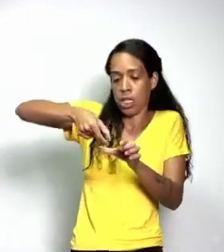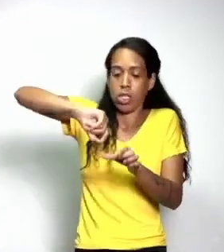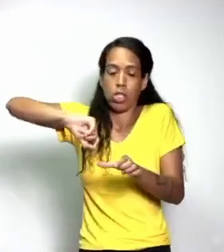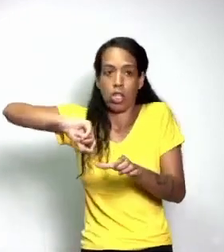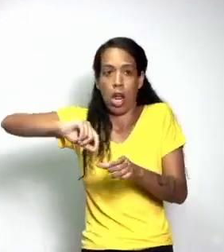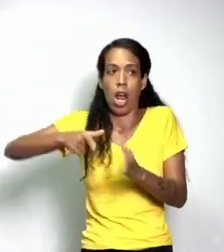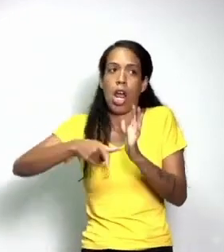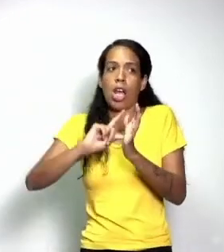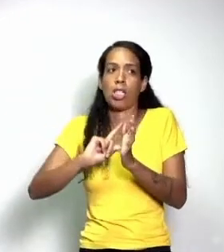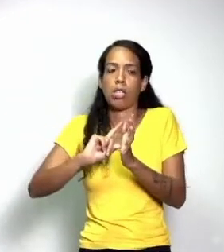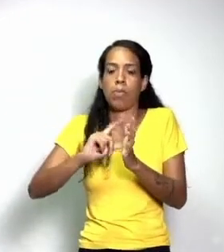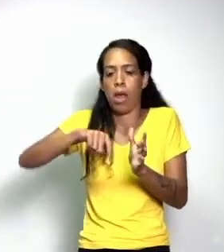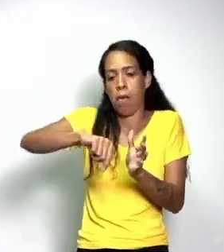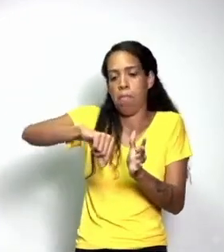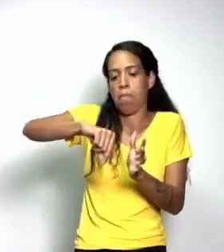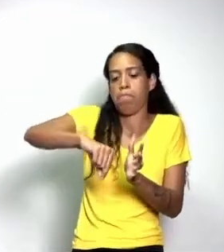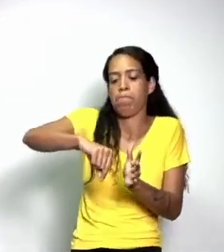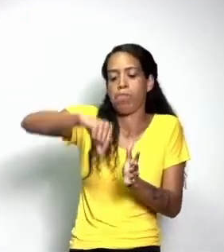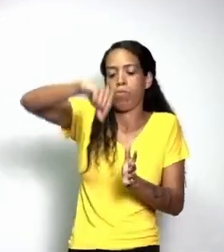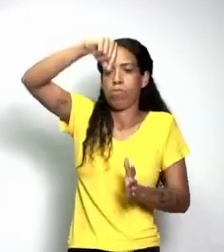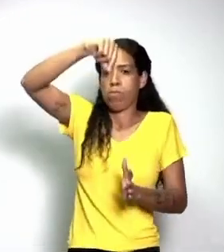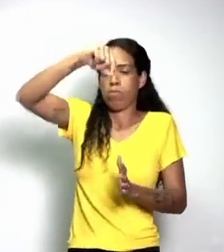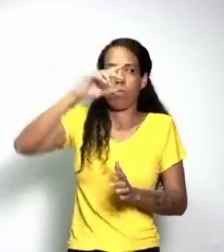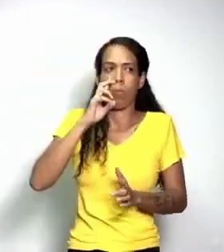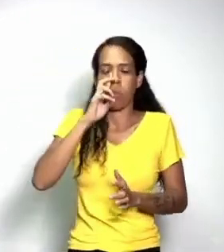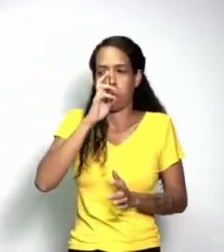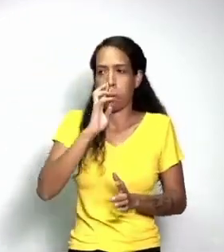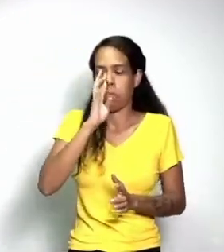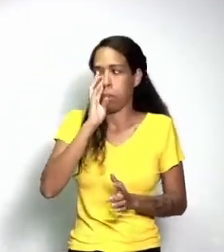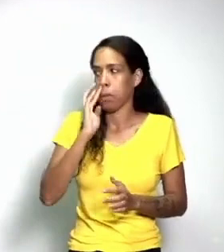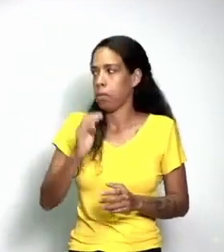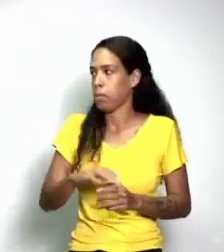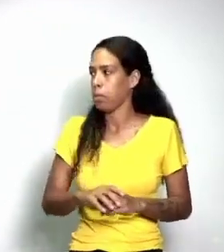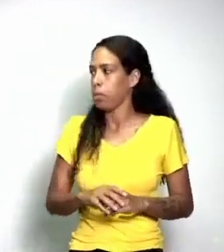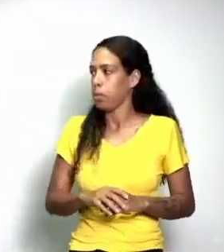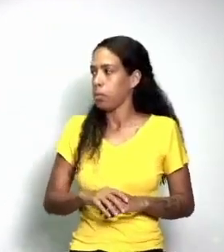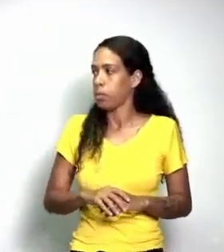antes para aí sim puxar reto. Então, cada um pode tirar um também.